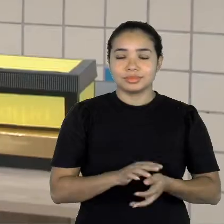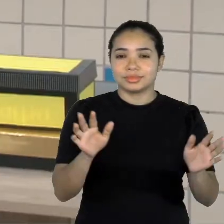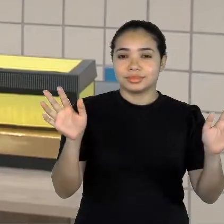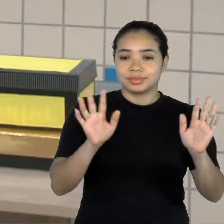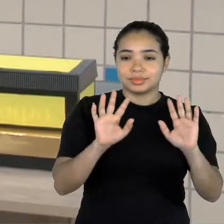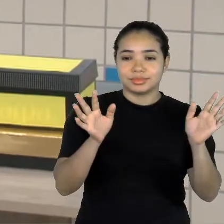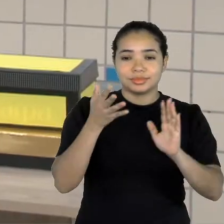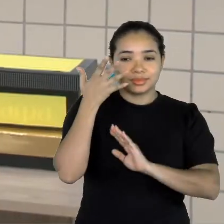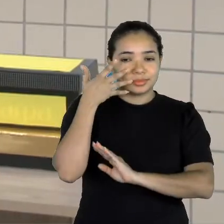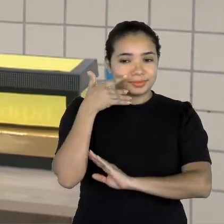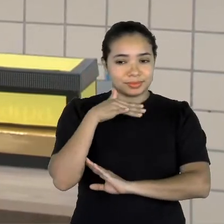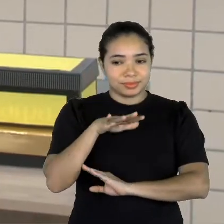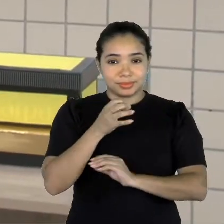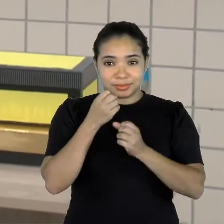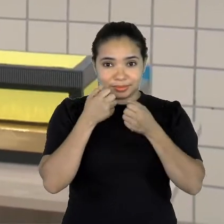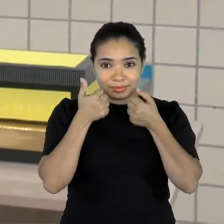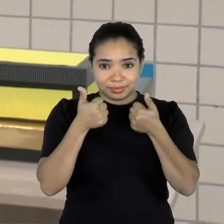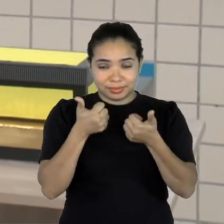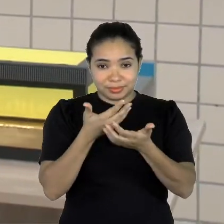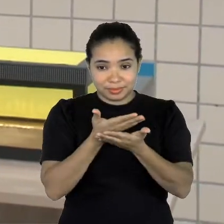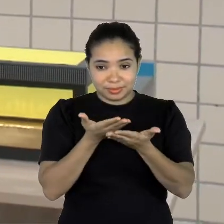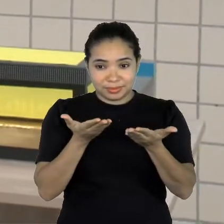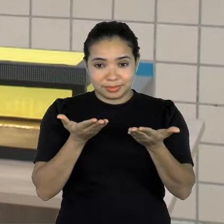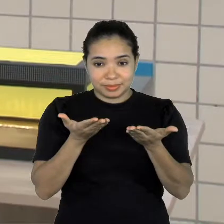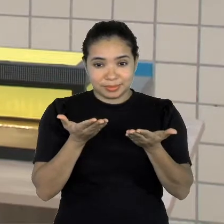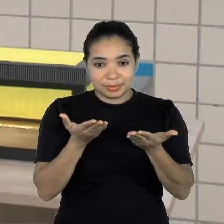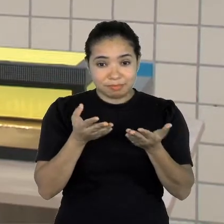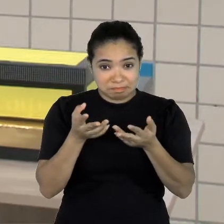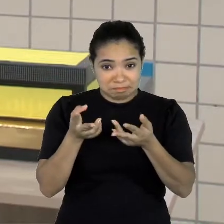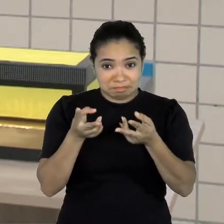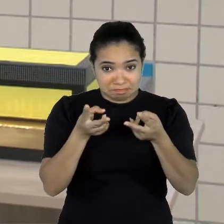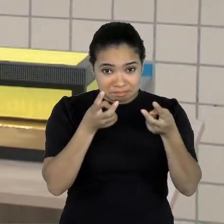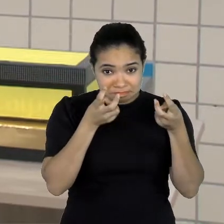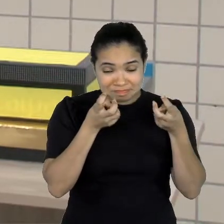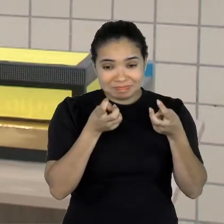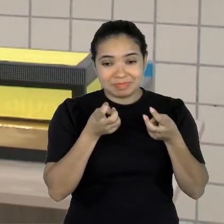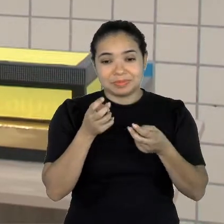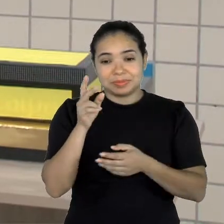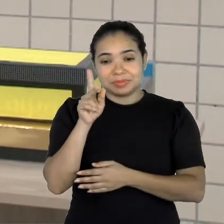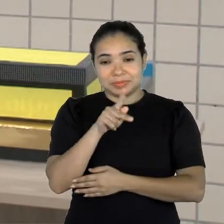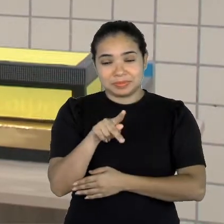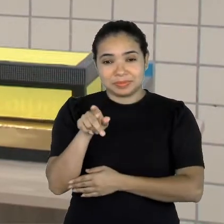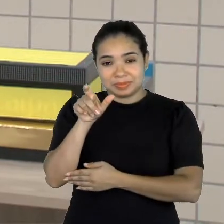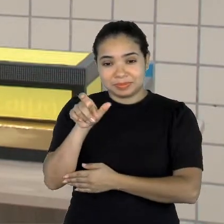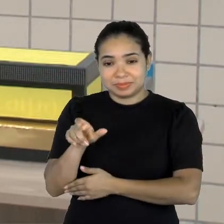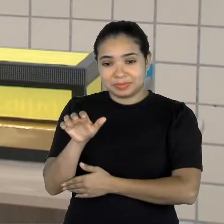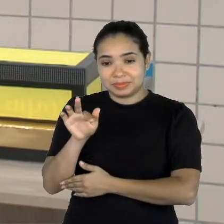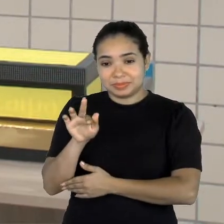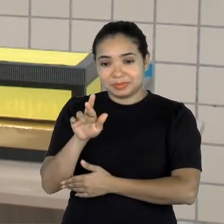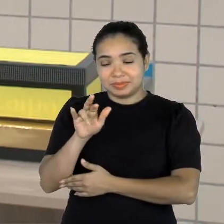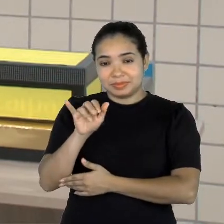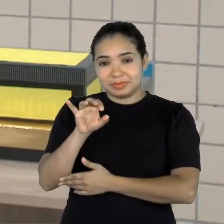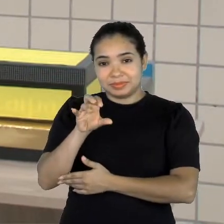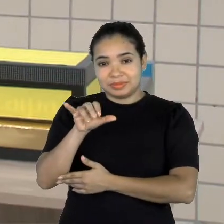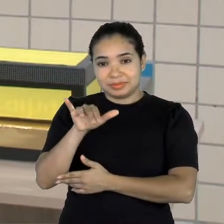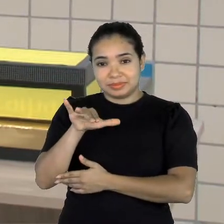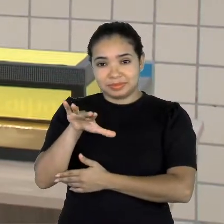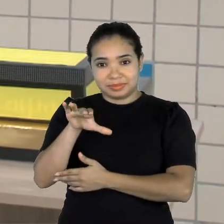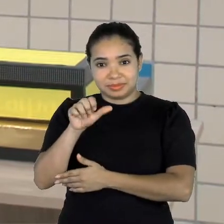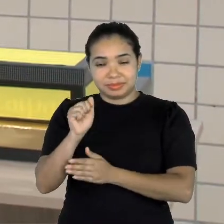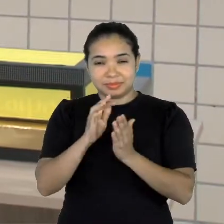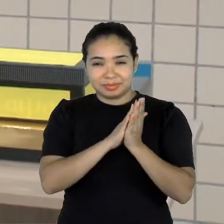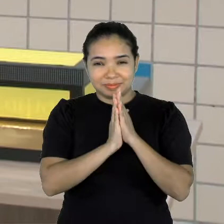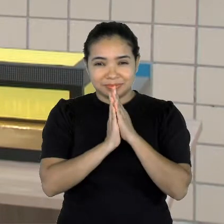Olá, crianças, tudo bem com vocês? Estão aí na escuta? Sou a professora Francisca Neri e essa é a Francisquinha. Nós estamos aqui para trabalhar